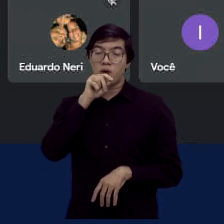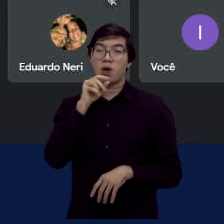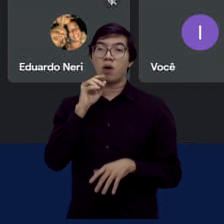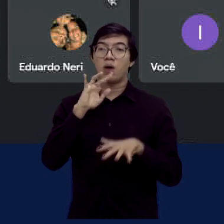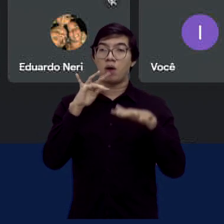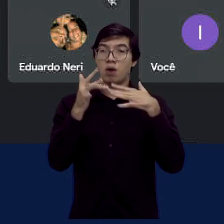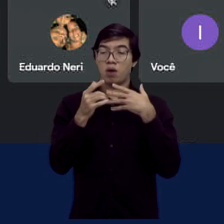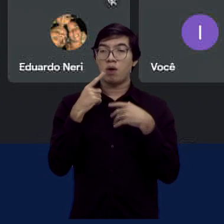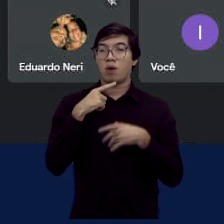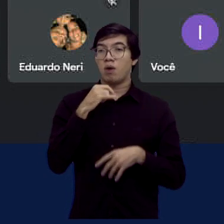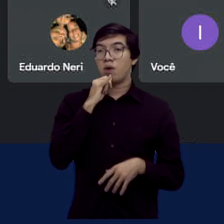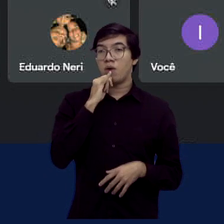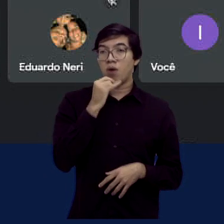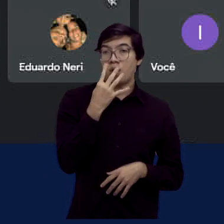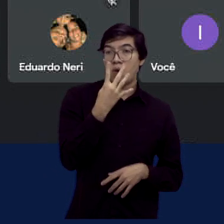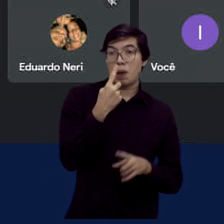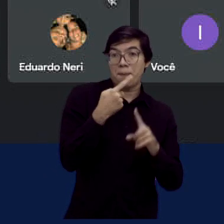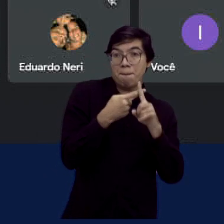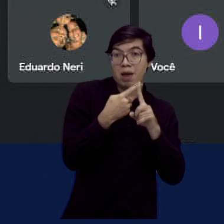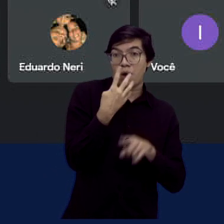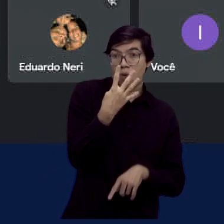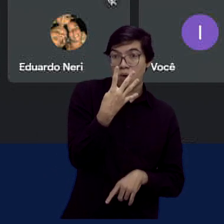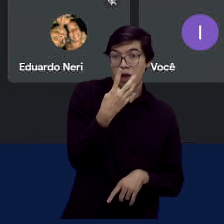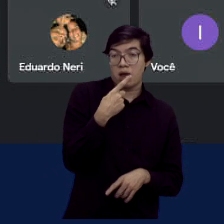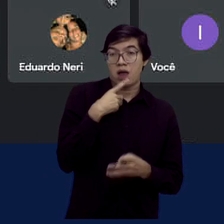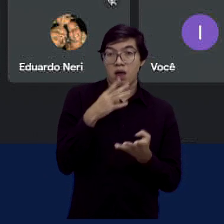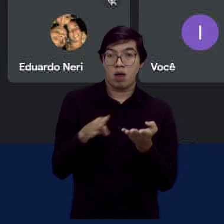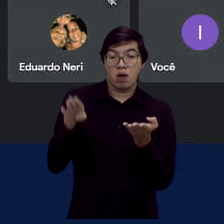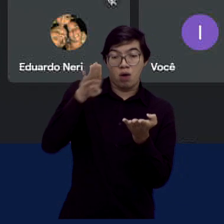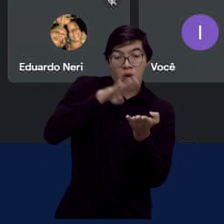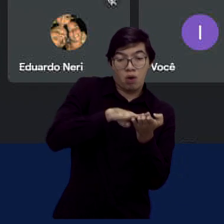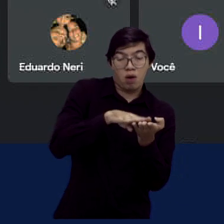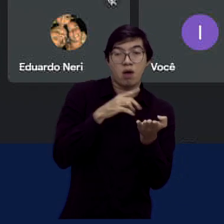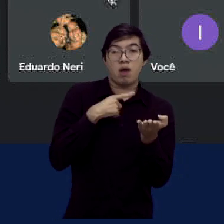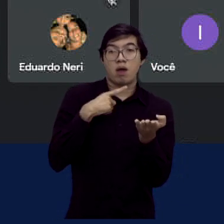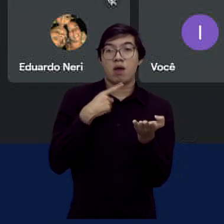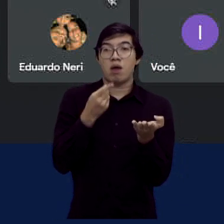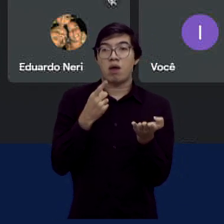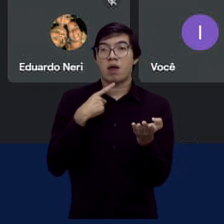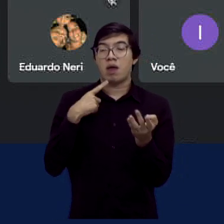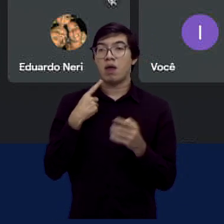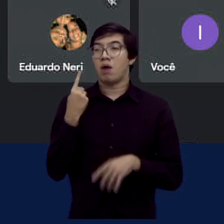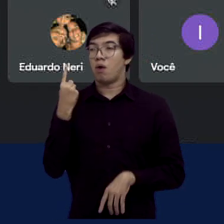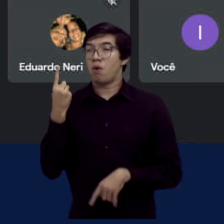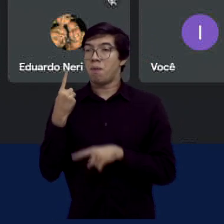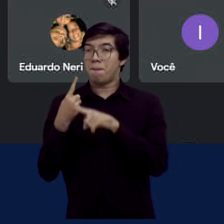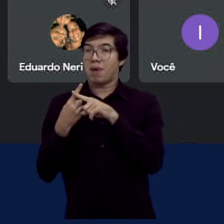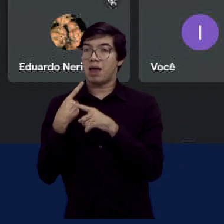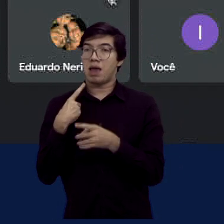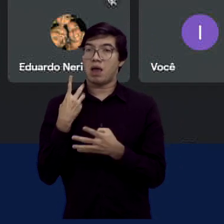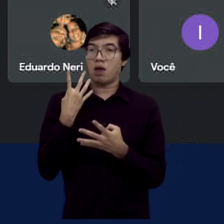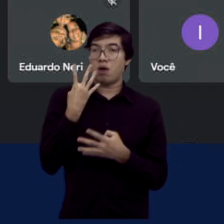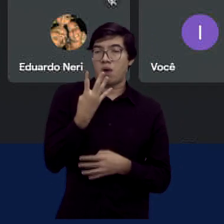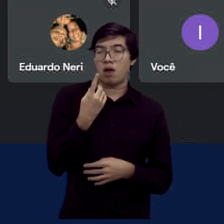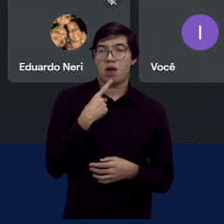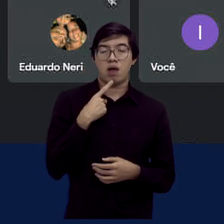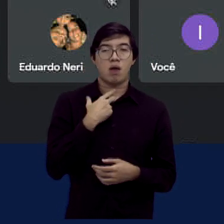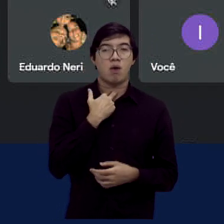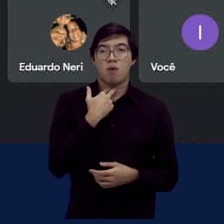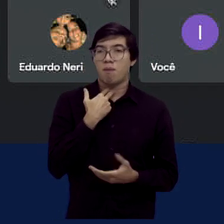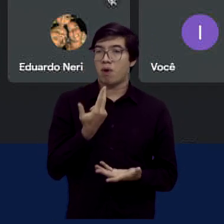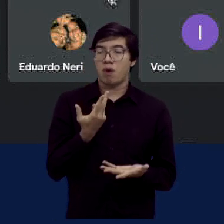carta mais 4 e bota uma carta mais 4 em cima, um mais 4 não substitui o outro, né? Você tem que pegar